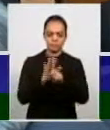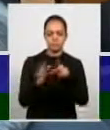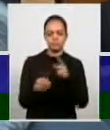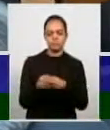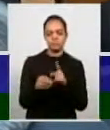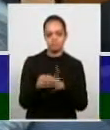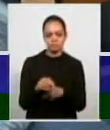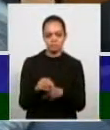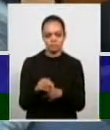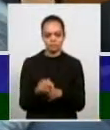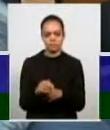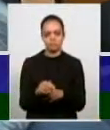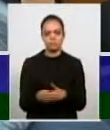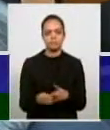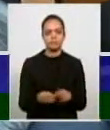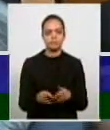orgânica,